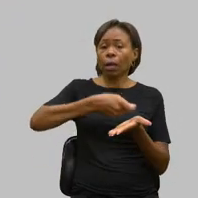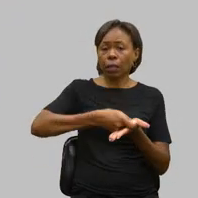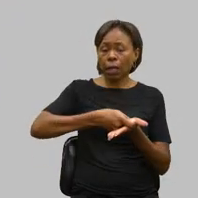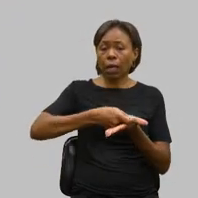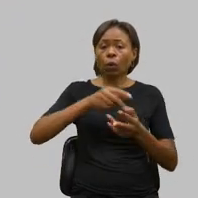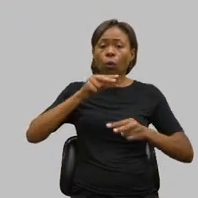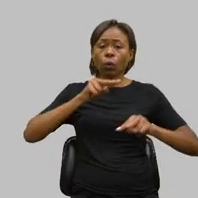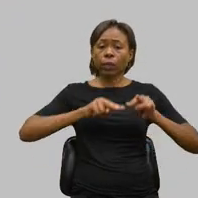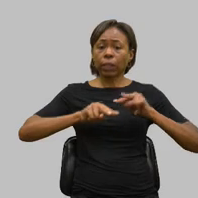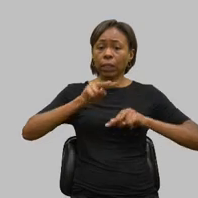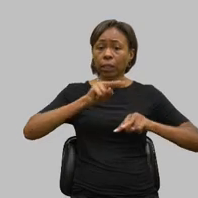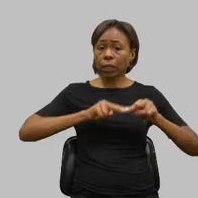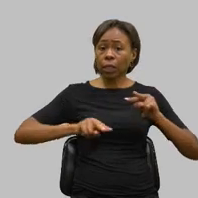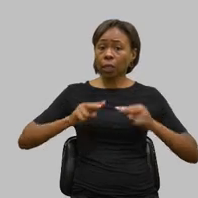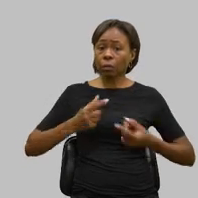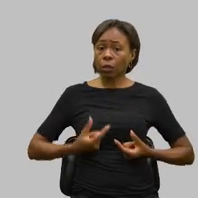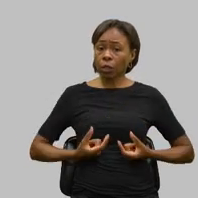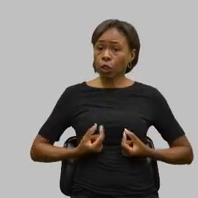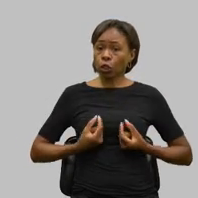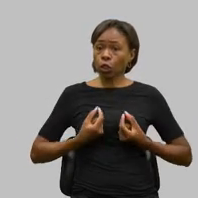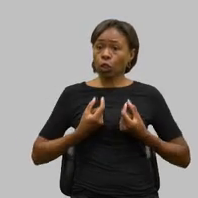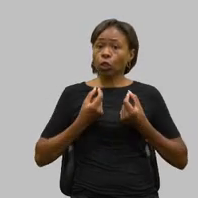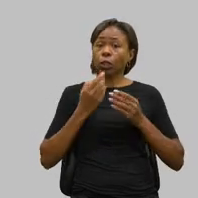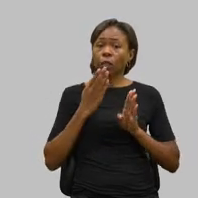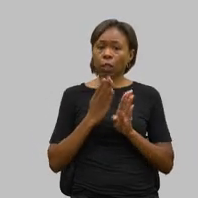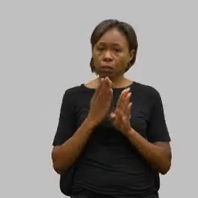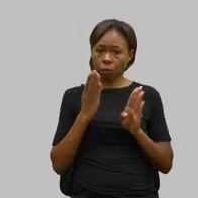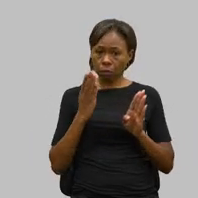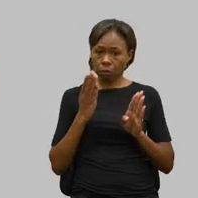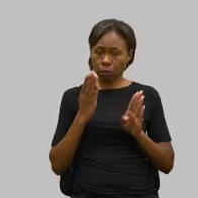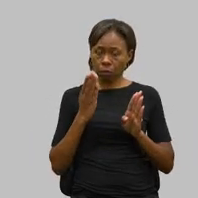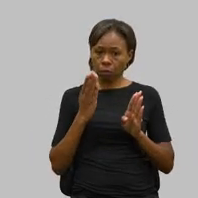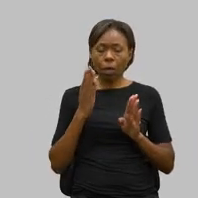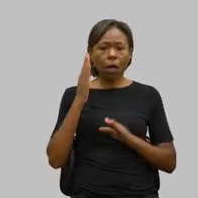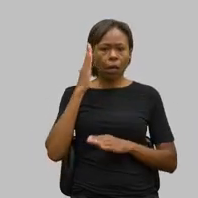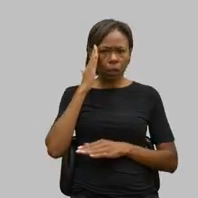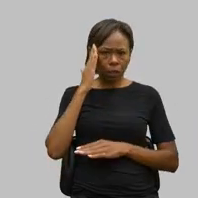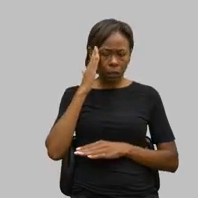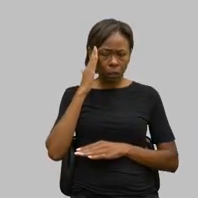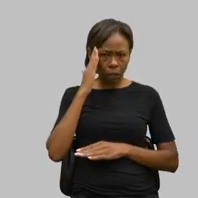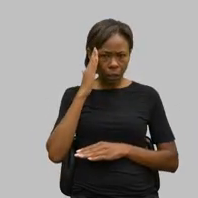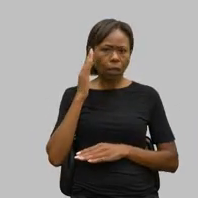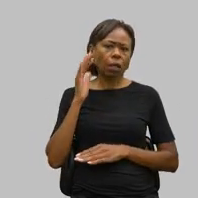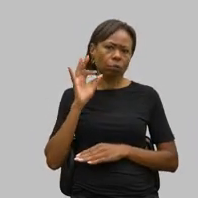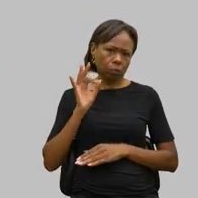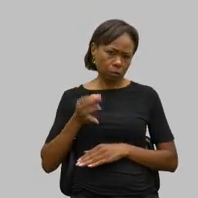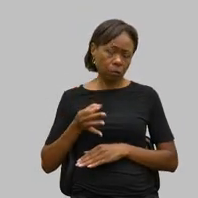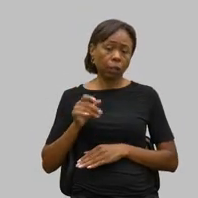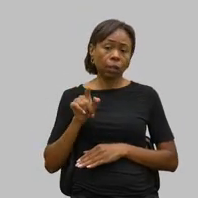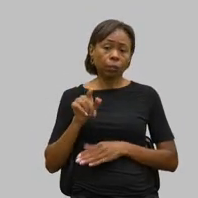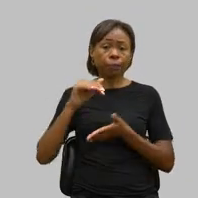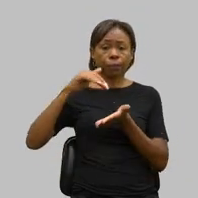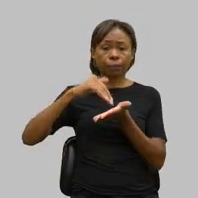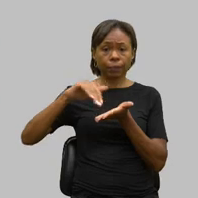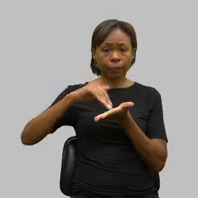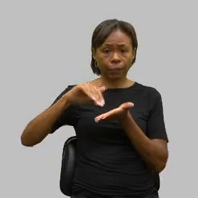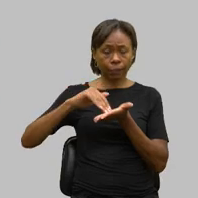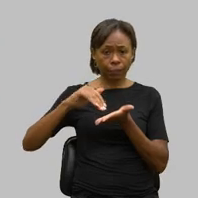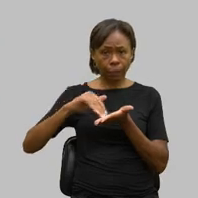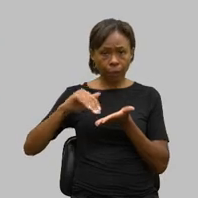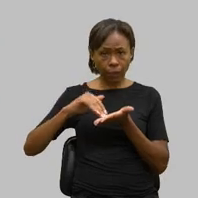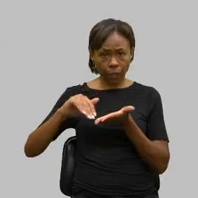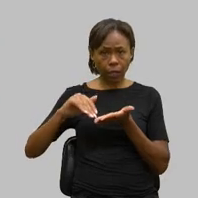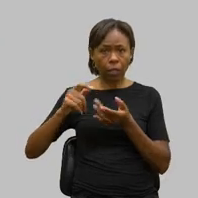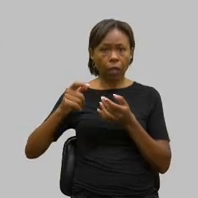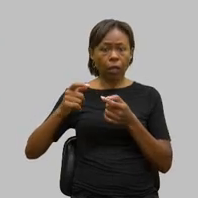cânceres. nós temos aí a convicção de que a Secretaria colocou o